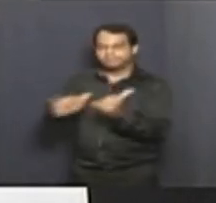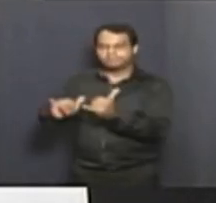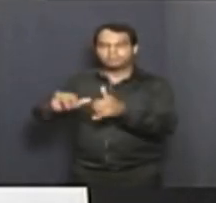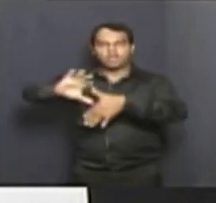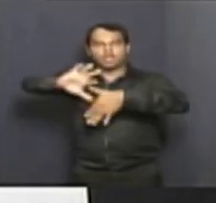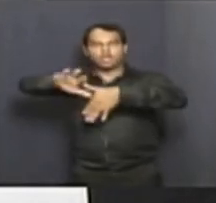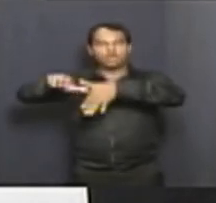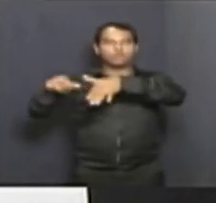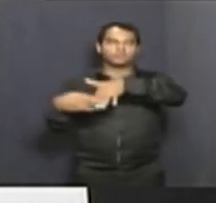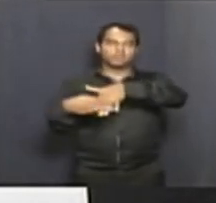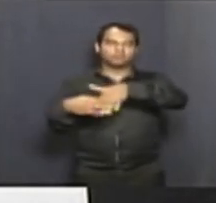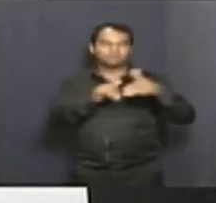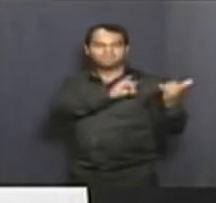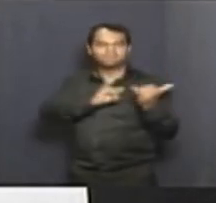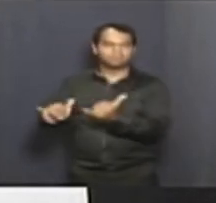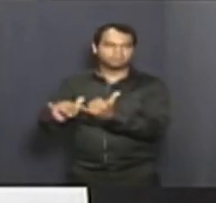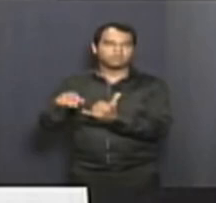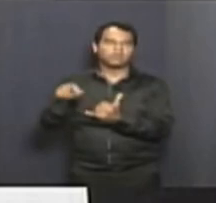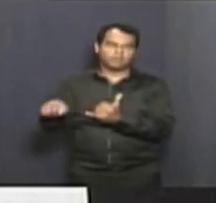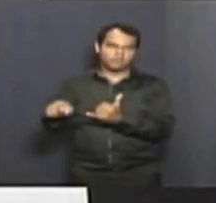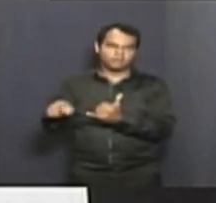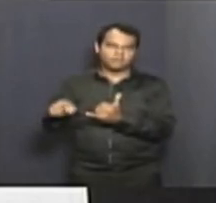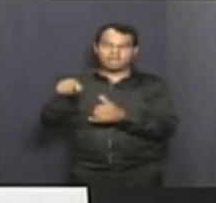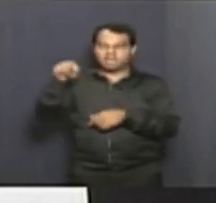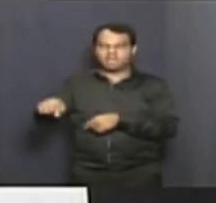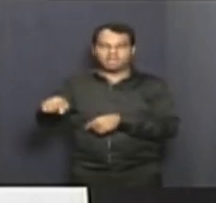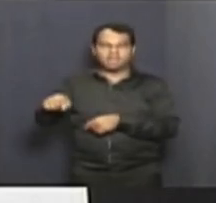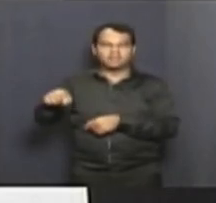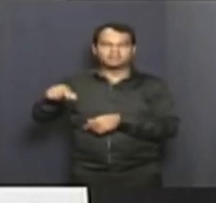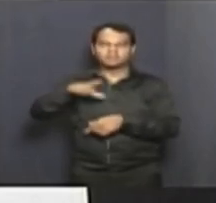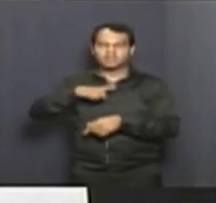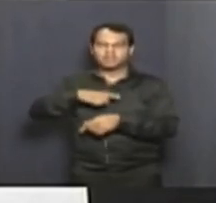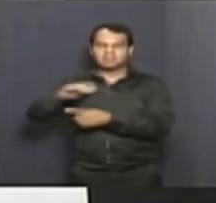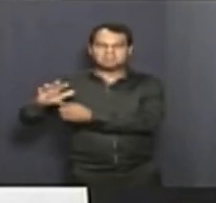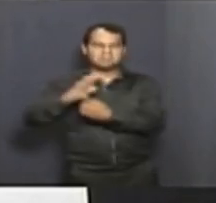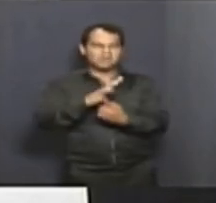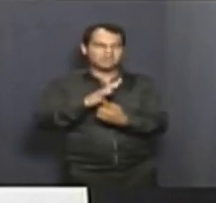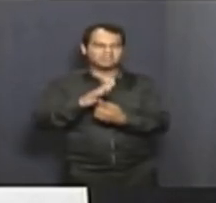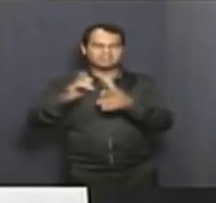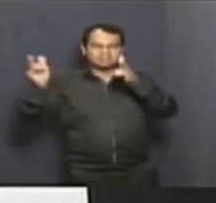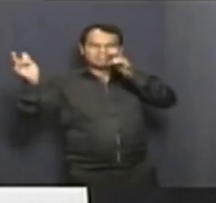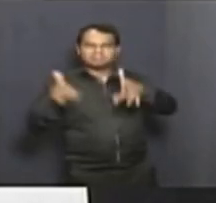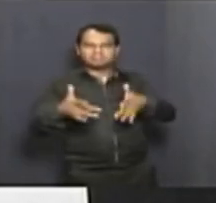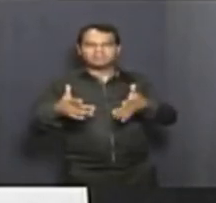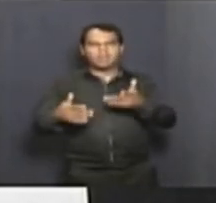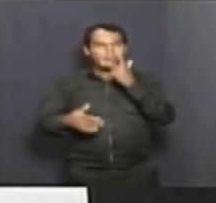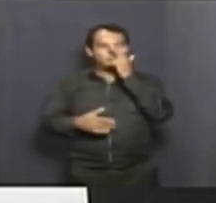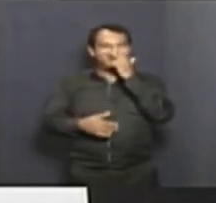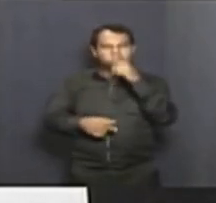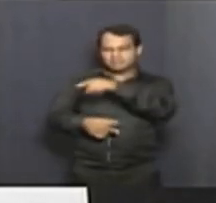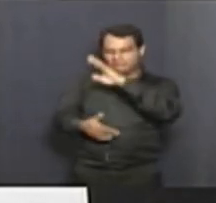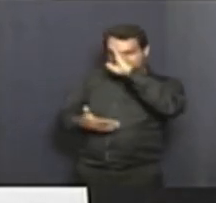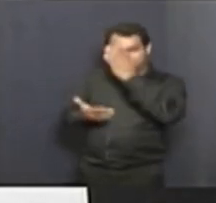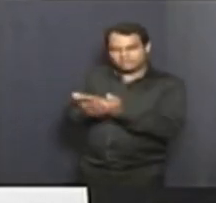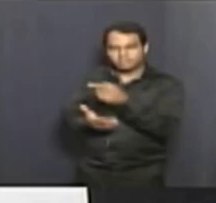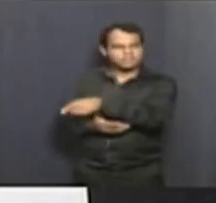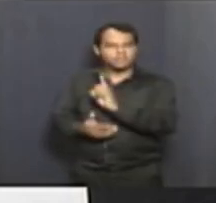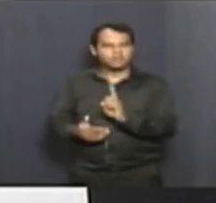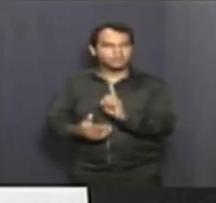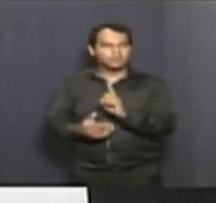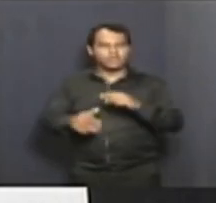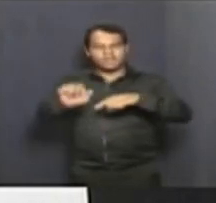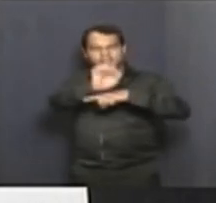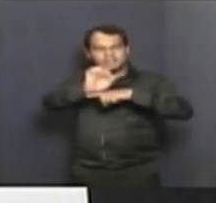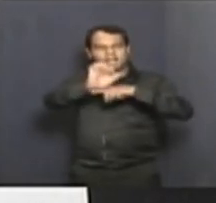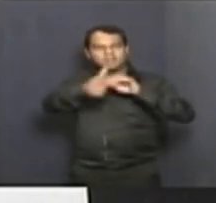corrupção que desmoraliza que traz o descrédito que prejudica a imagem do